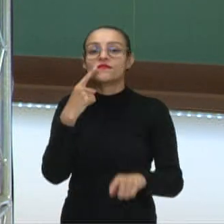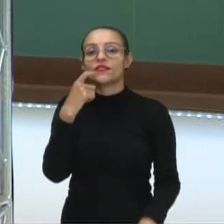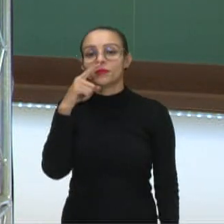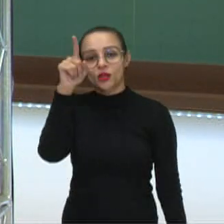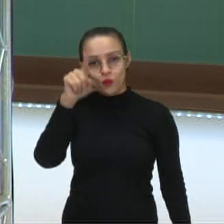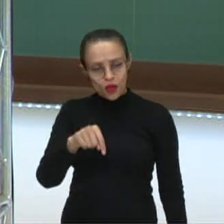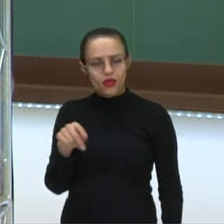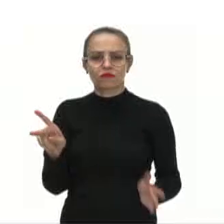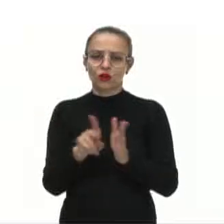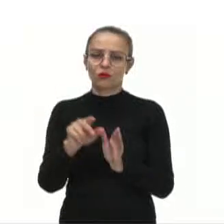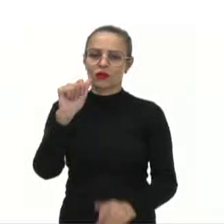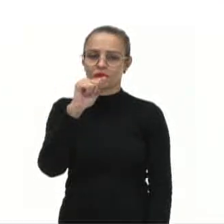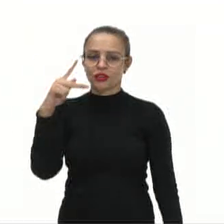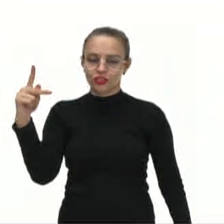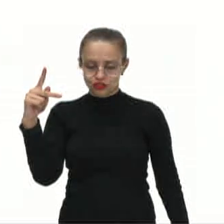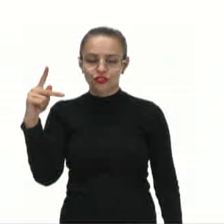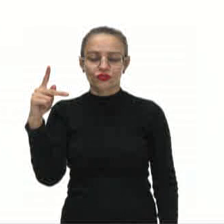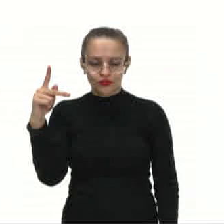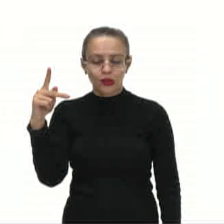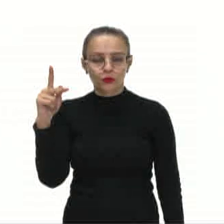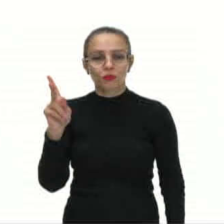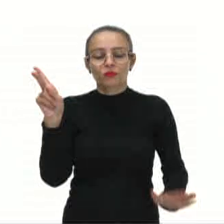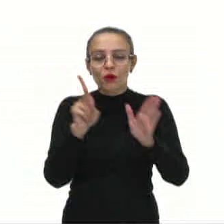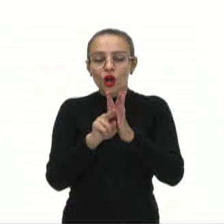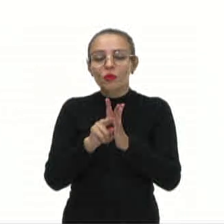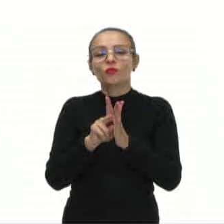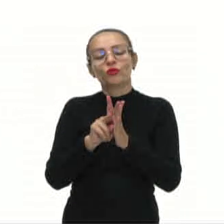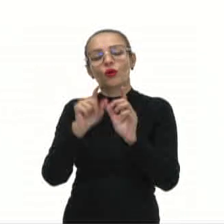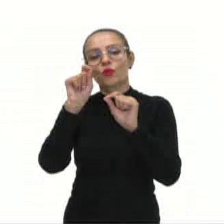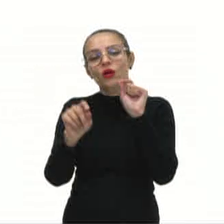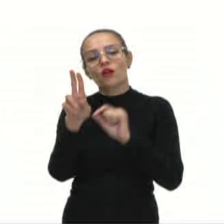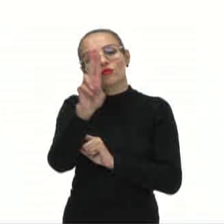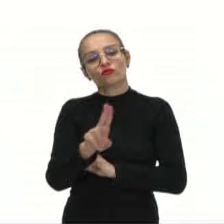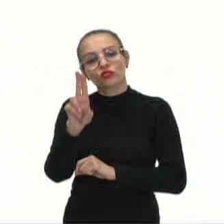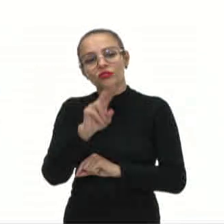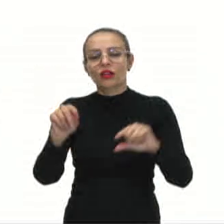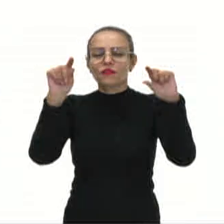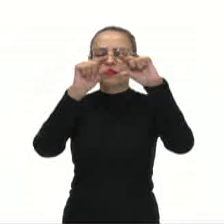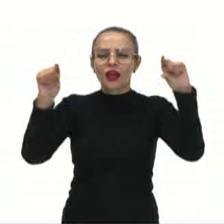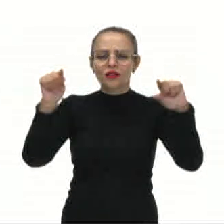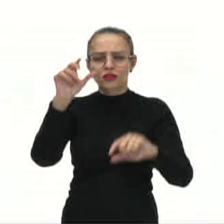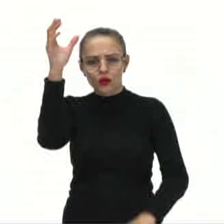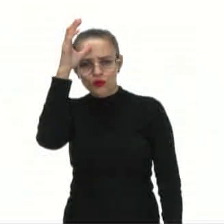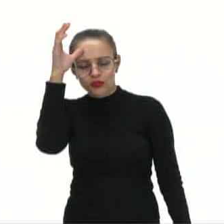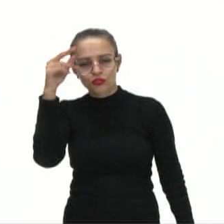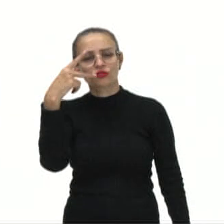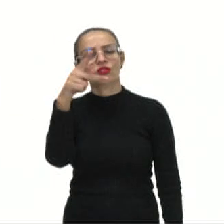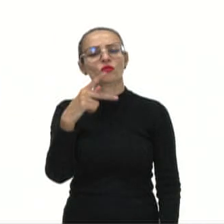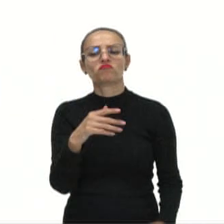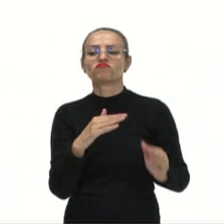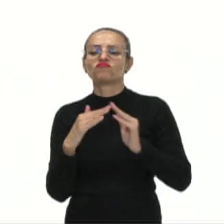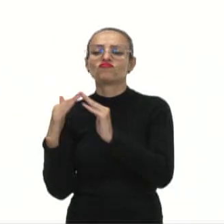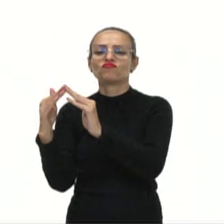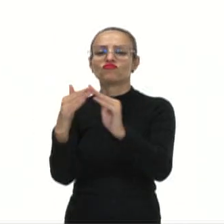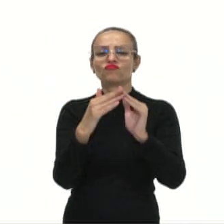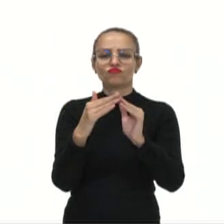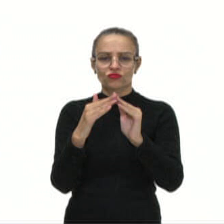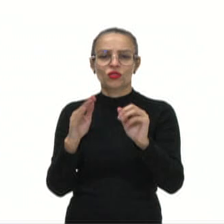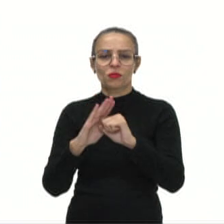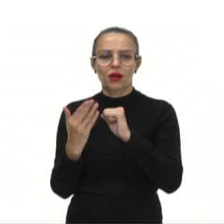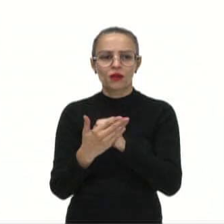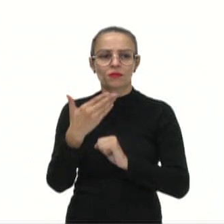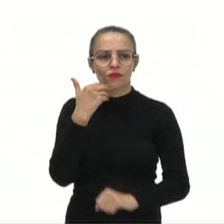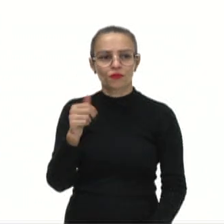aplicativo online com uma frase de conscientização para que os moradores aí do teu bairro melhorem. Ó, use